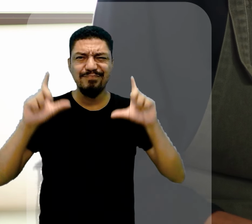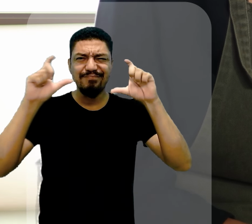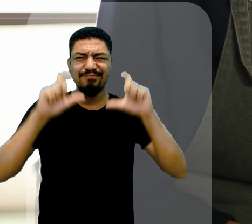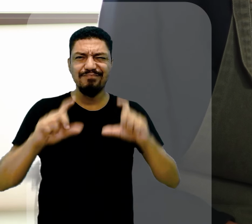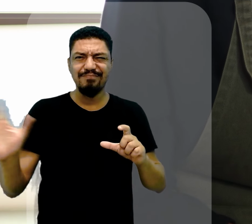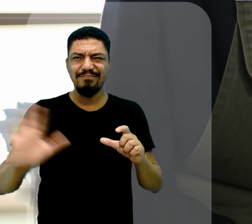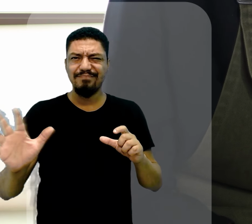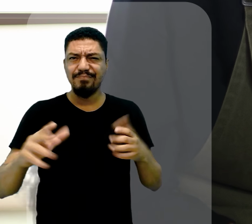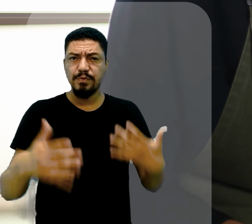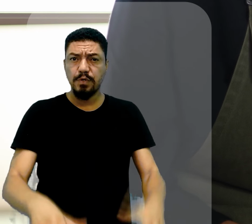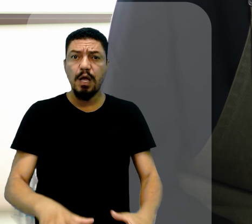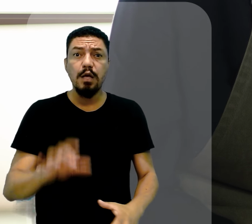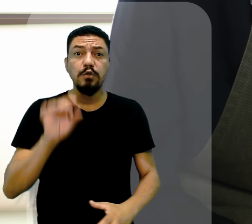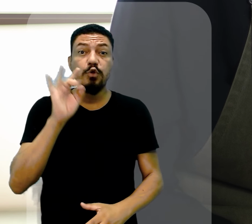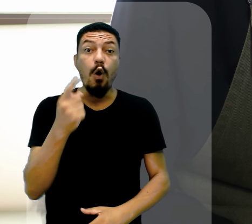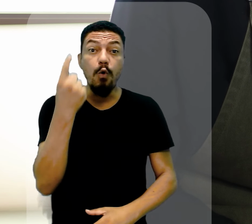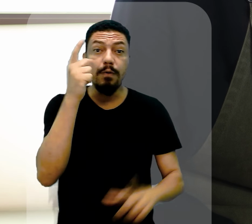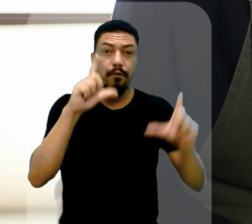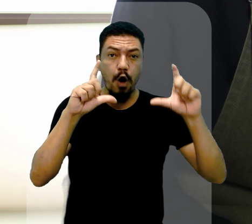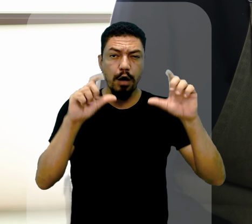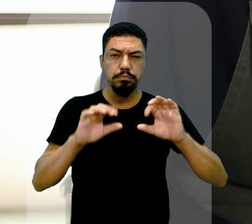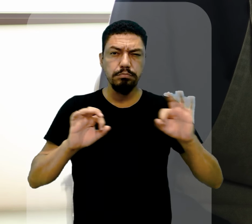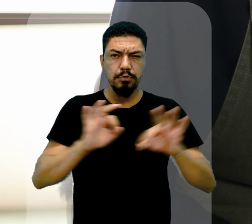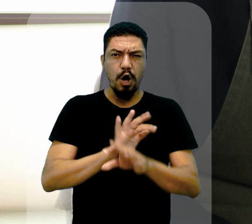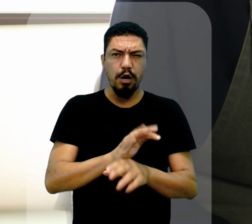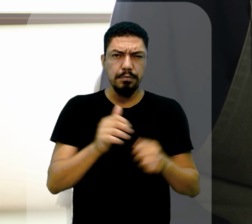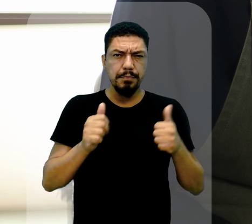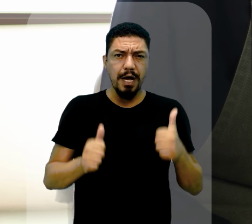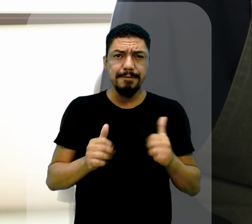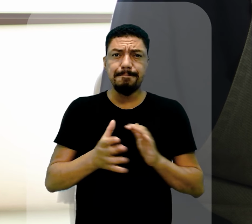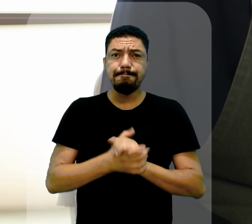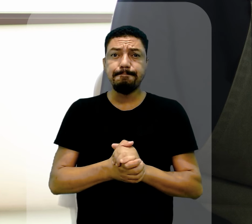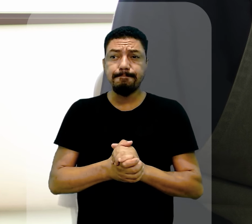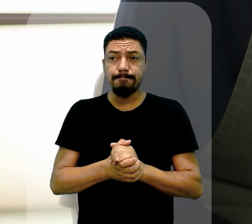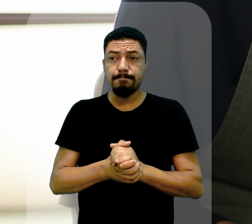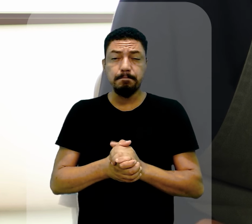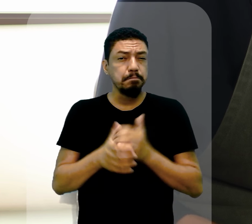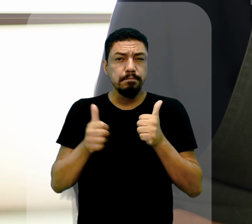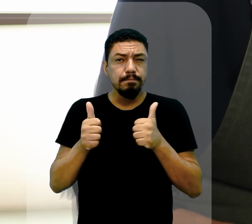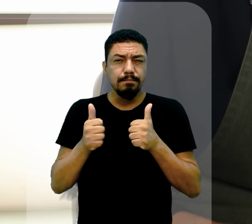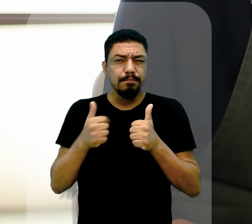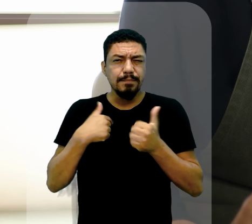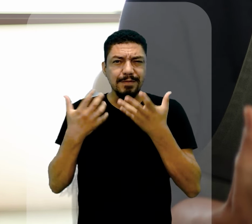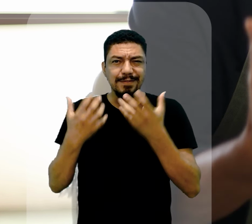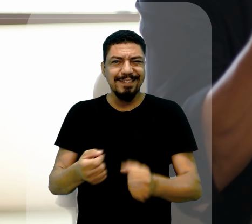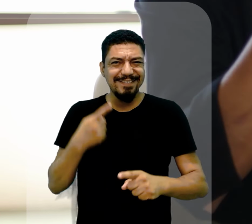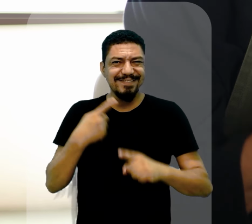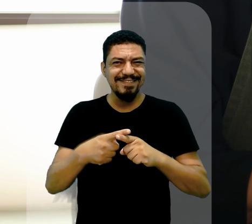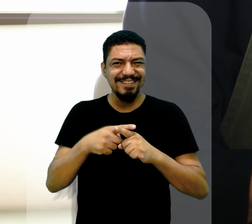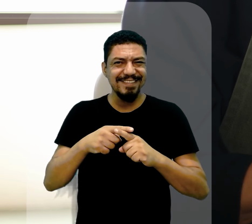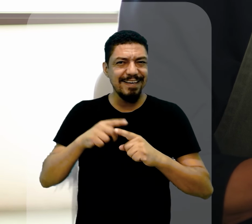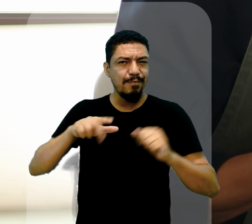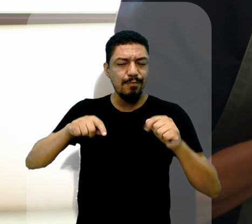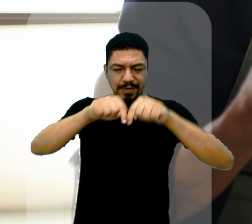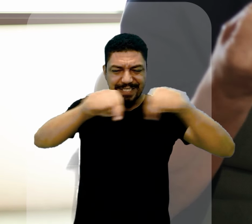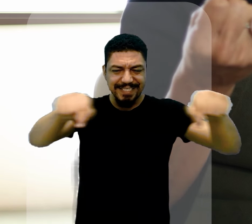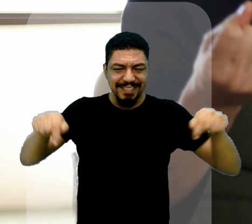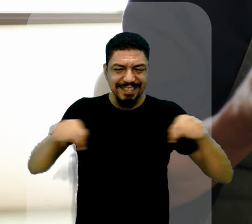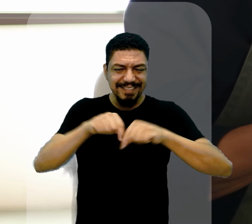muitas fotografias, às vezes só com uma fotografia, e tudo é aceito, porque é um setting terapêutico